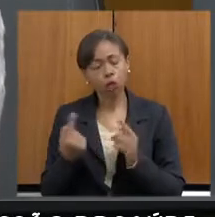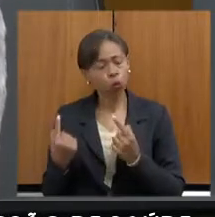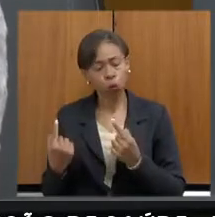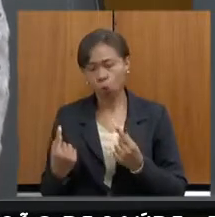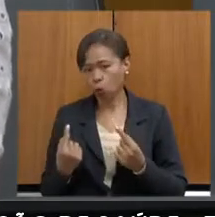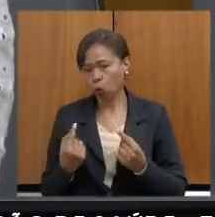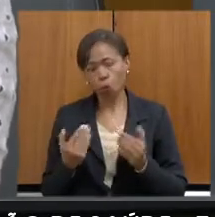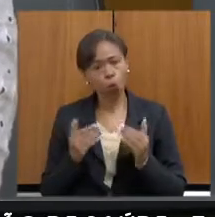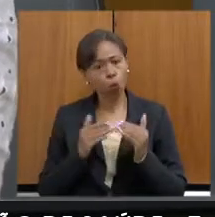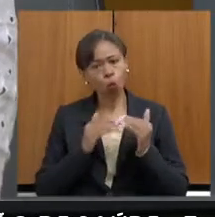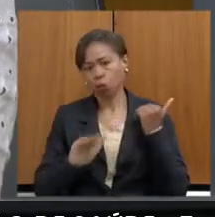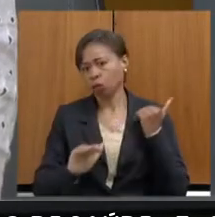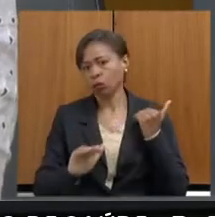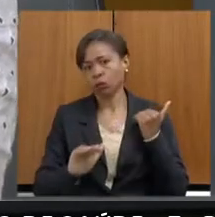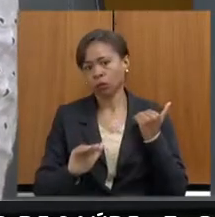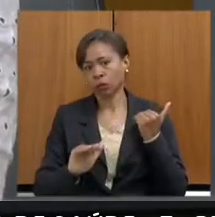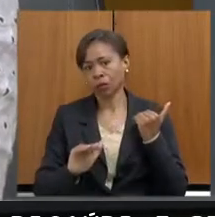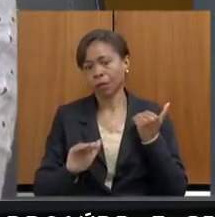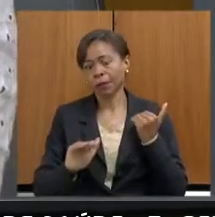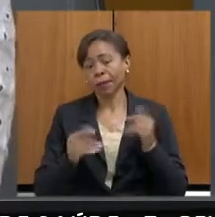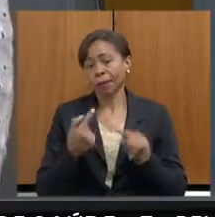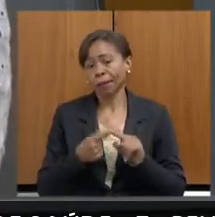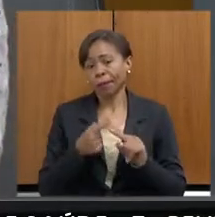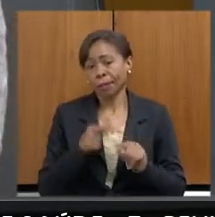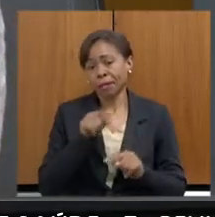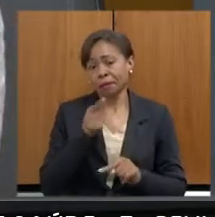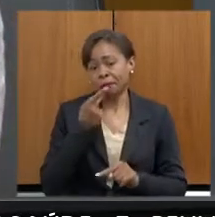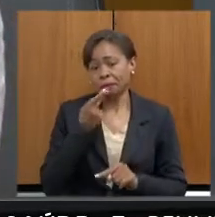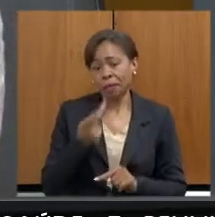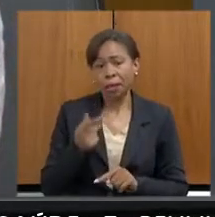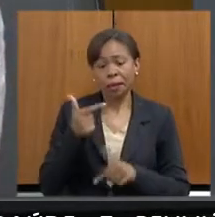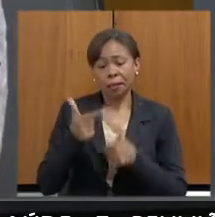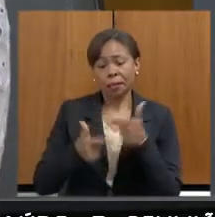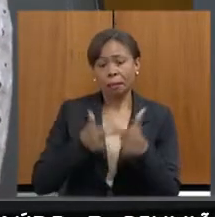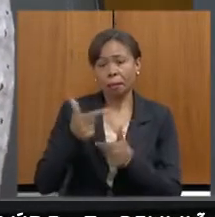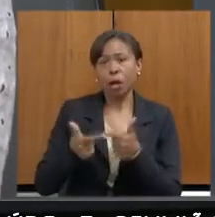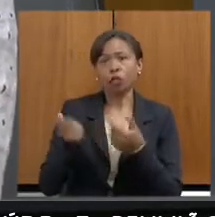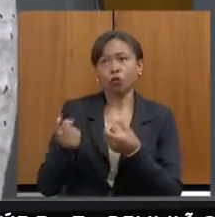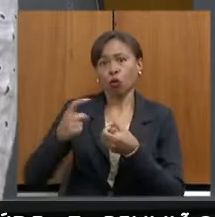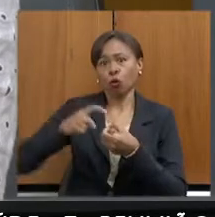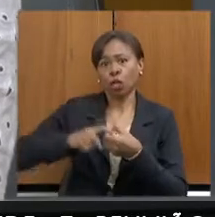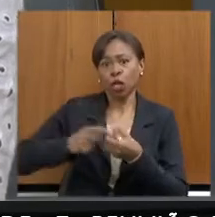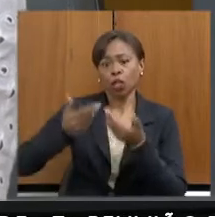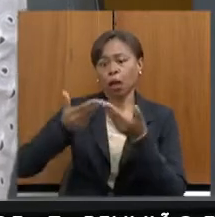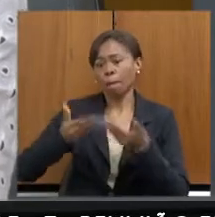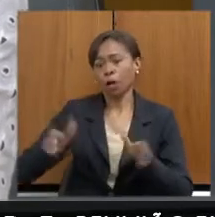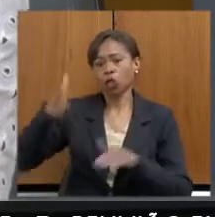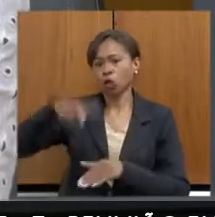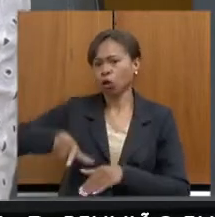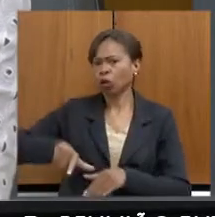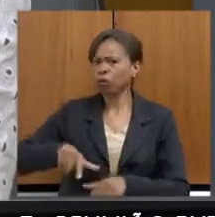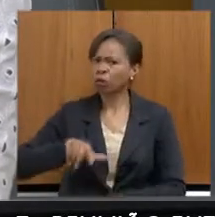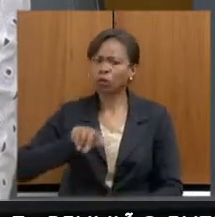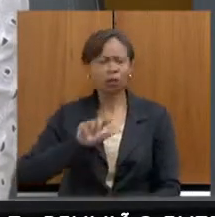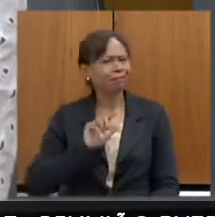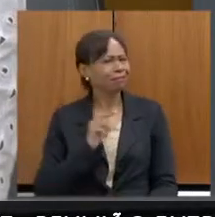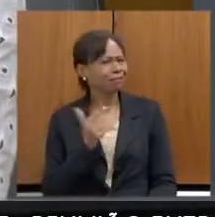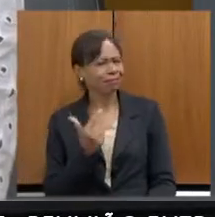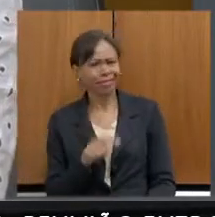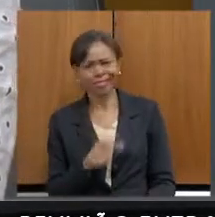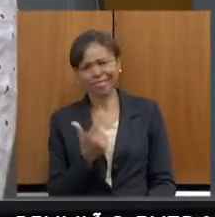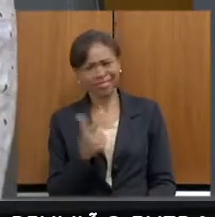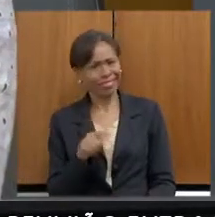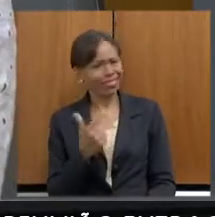a uma tentativa de dizer à população que esse serviço está sendo restabelecido e ele não está é um